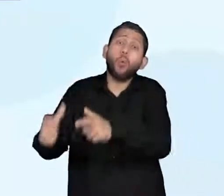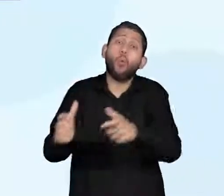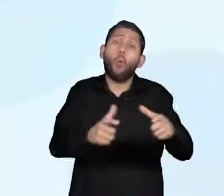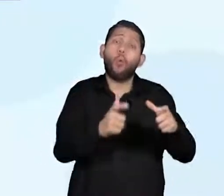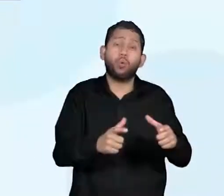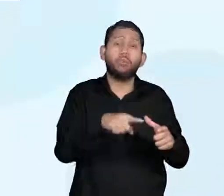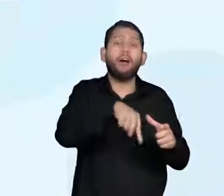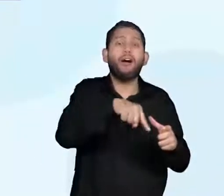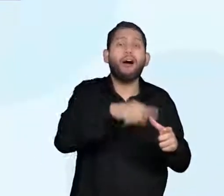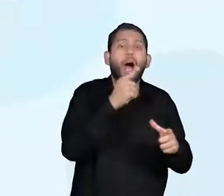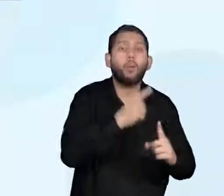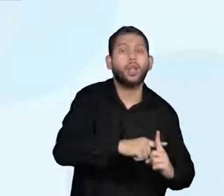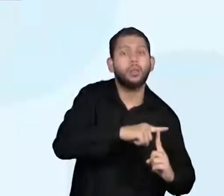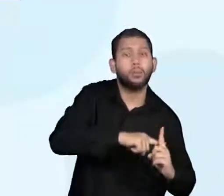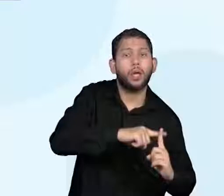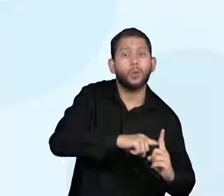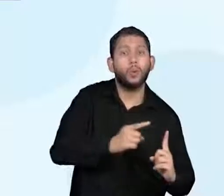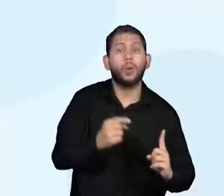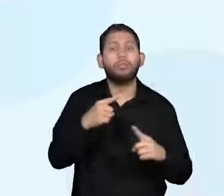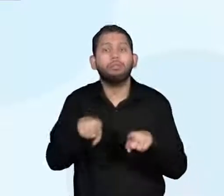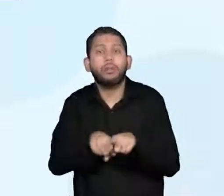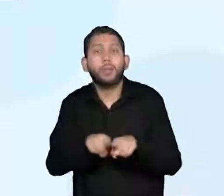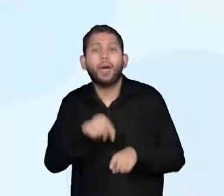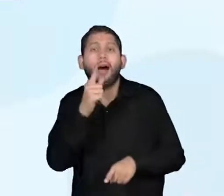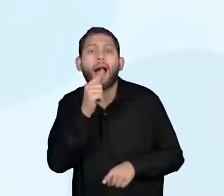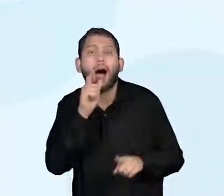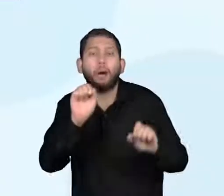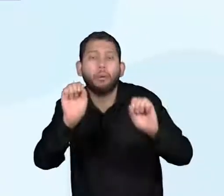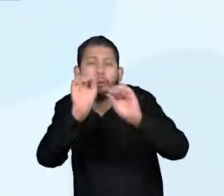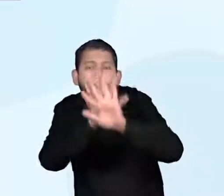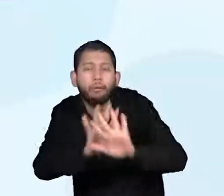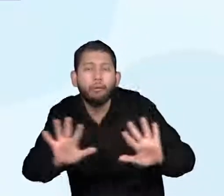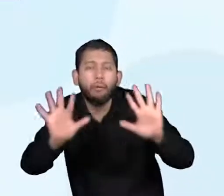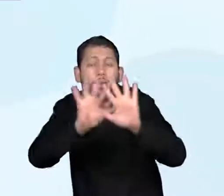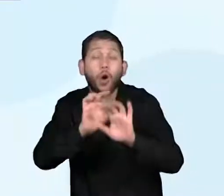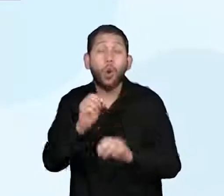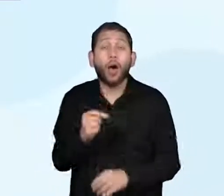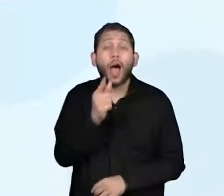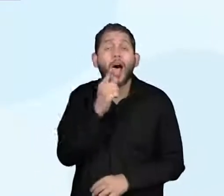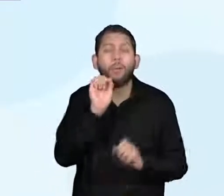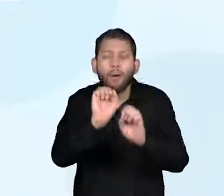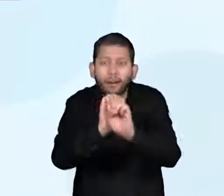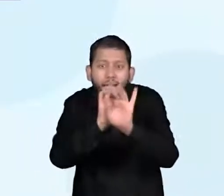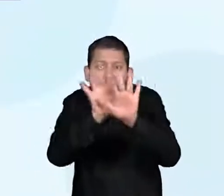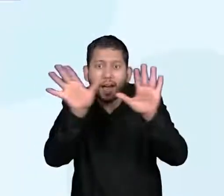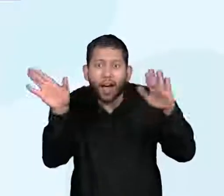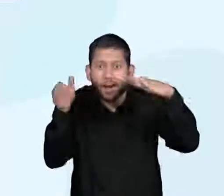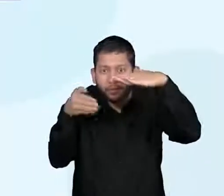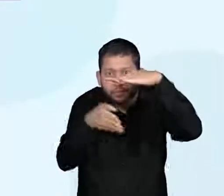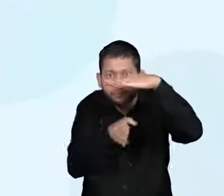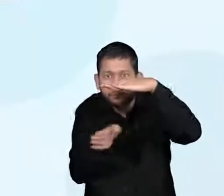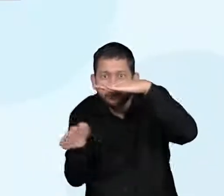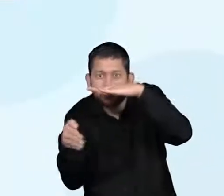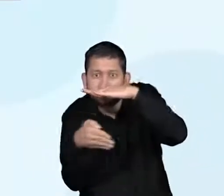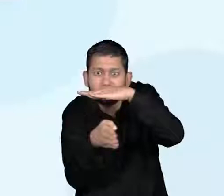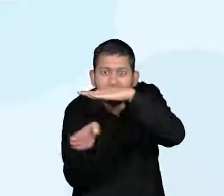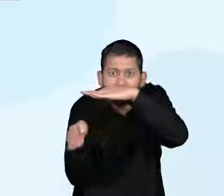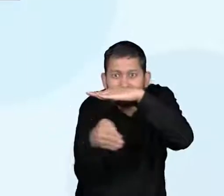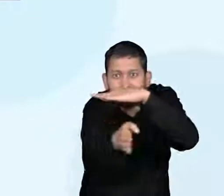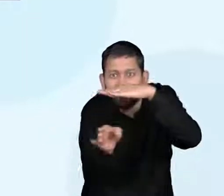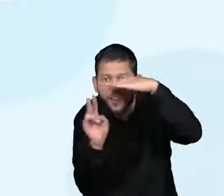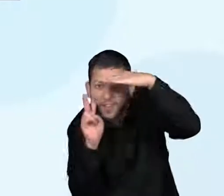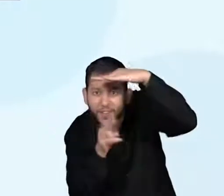e turbidez da água. Então, eu consigo perceber aqui que a partir da temperatura